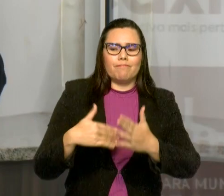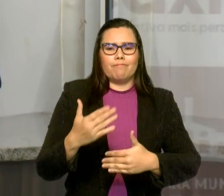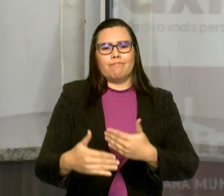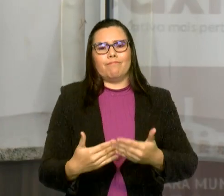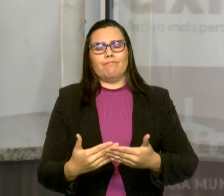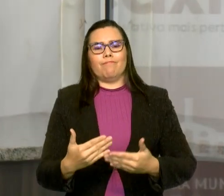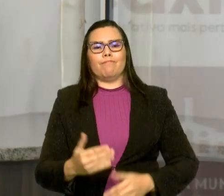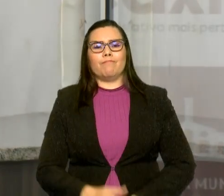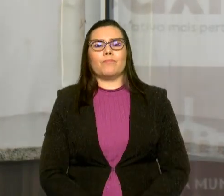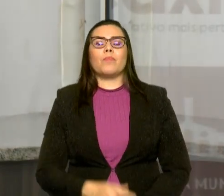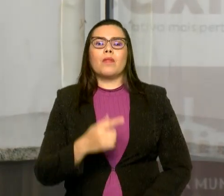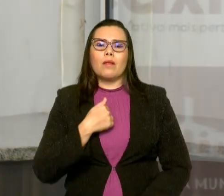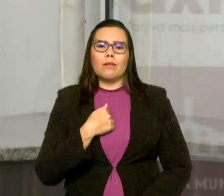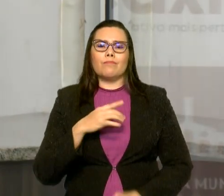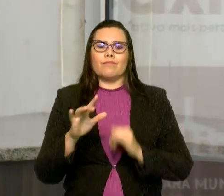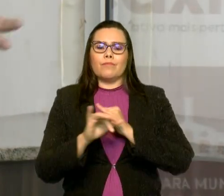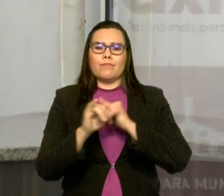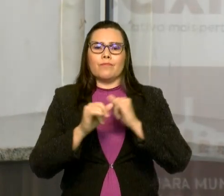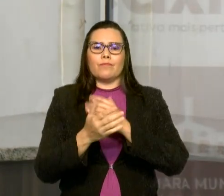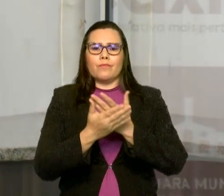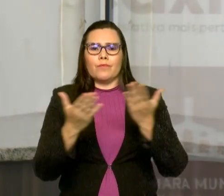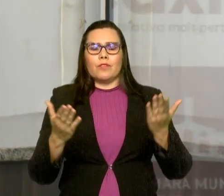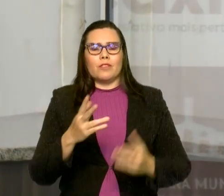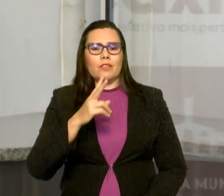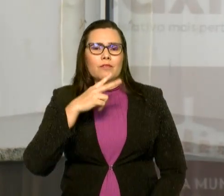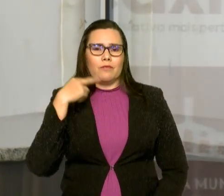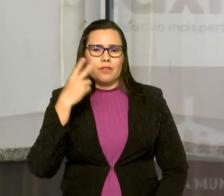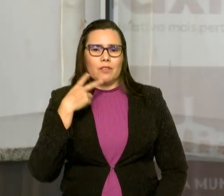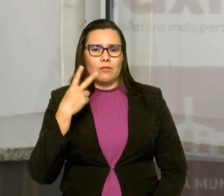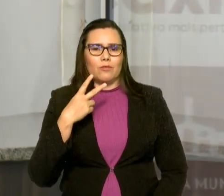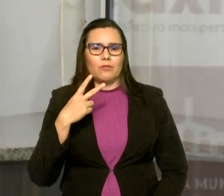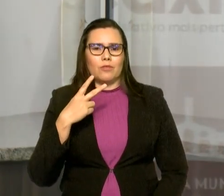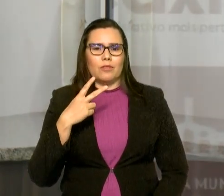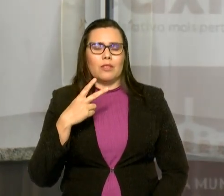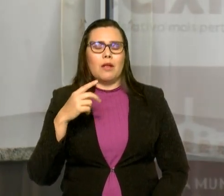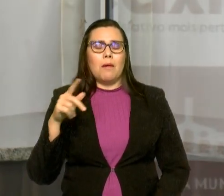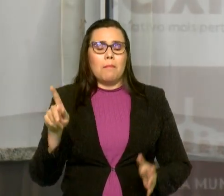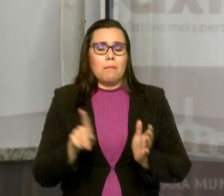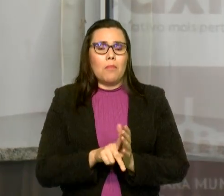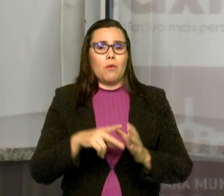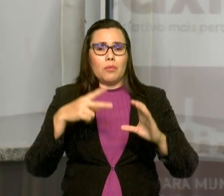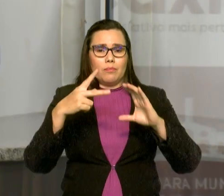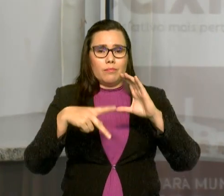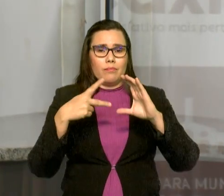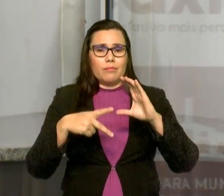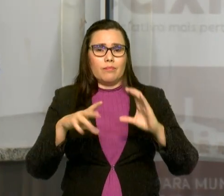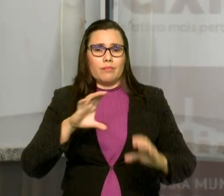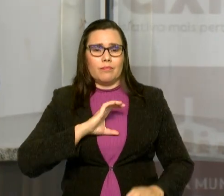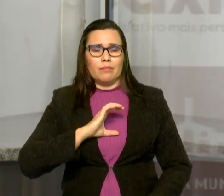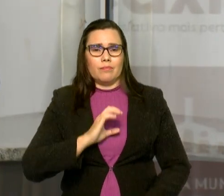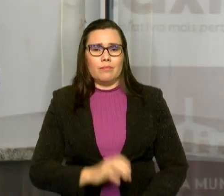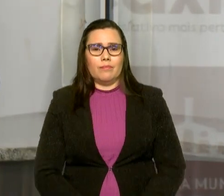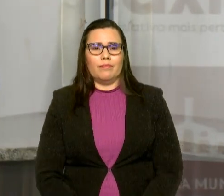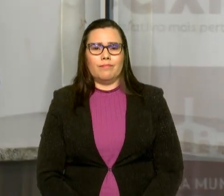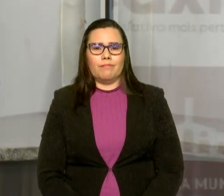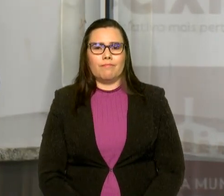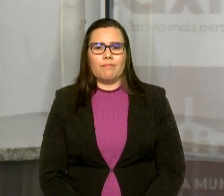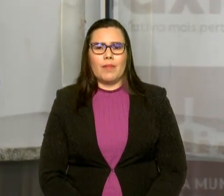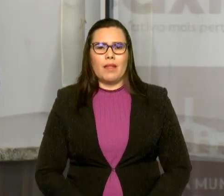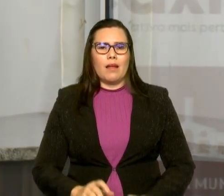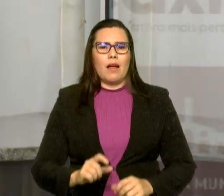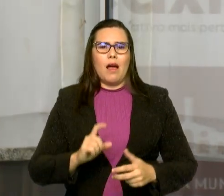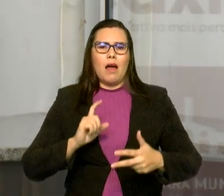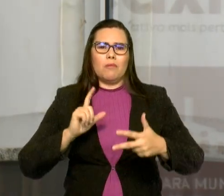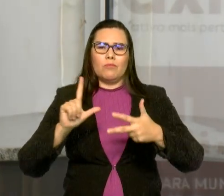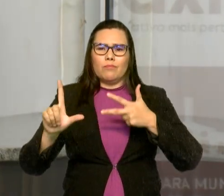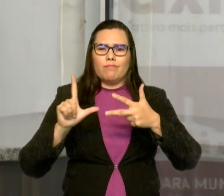parlamentar que eu venho dizer aos vereadores, aos próceres dessa casa. O parlamento é o mais belo dos poderes, o legislativo é o